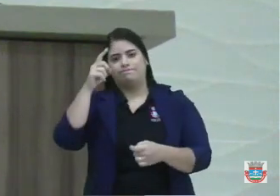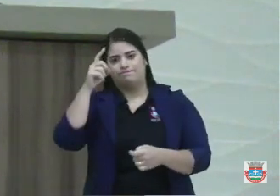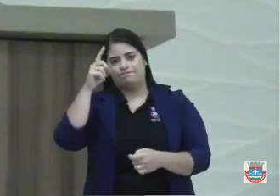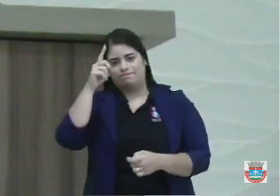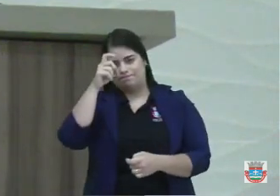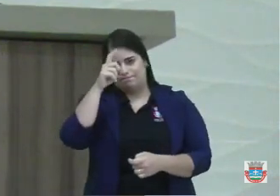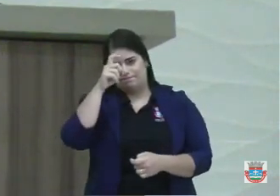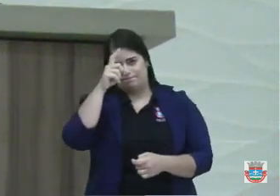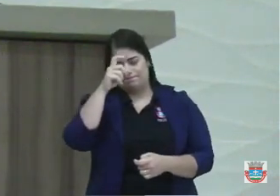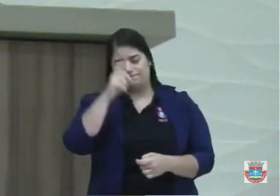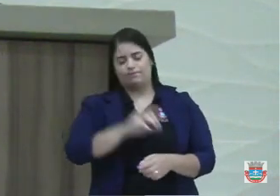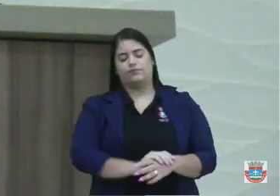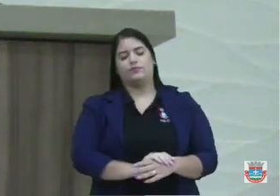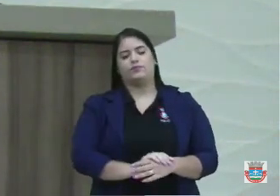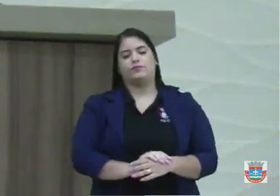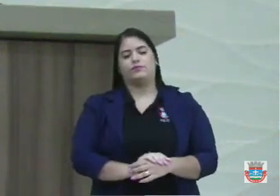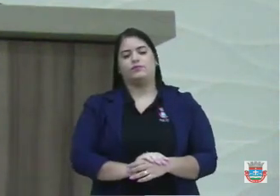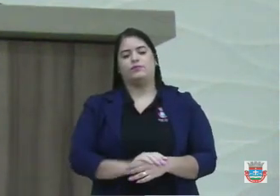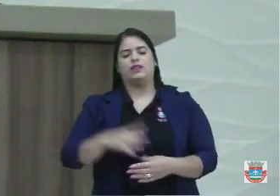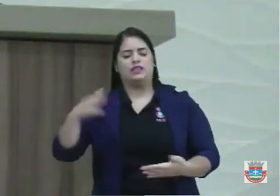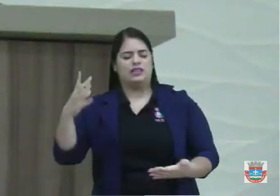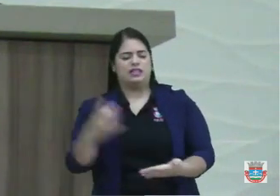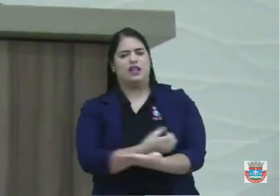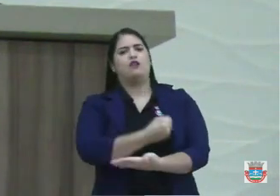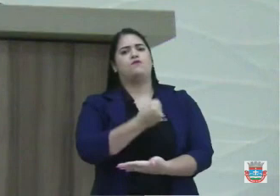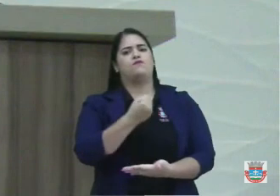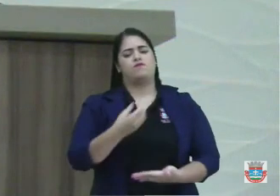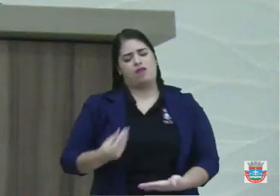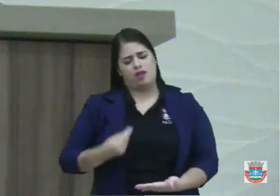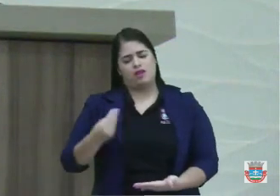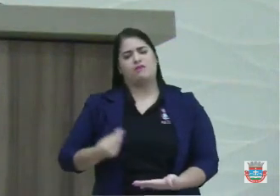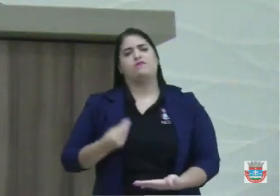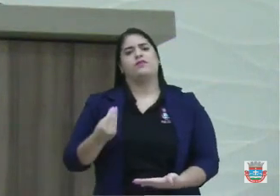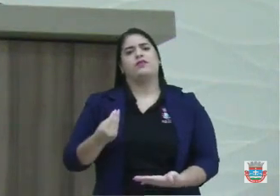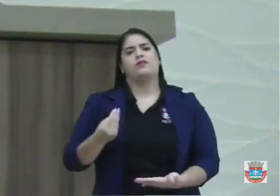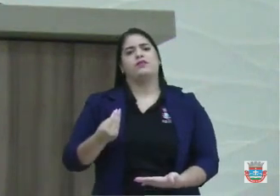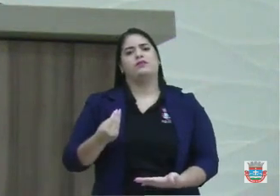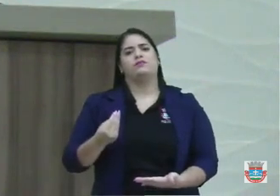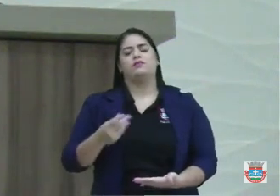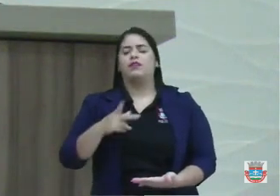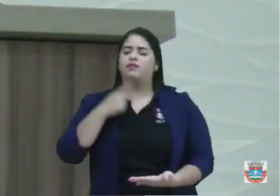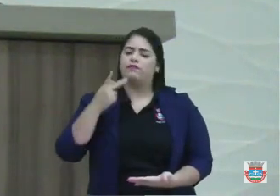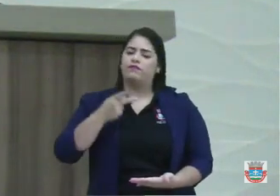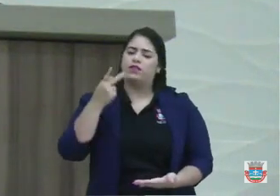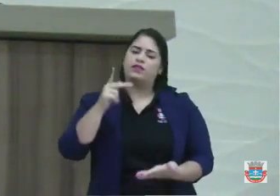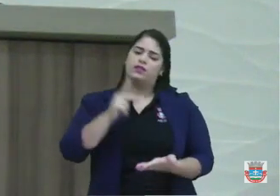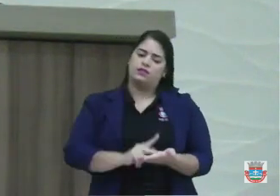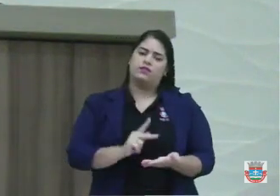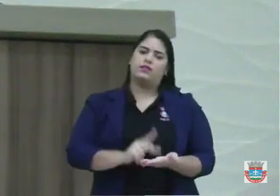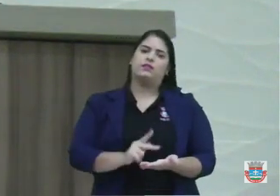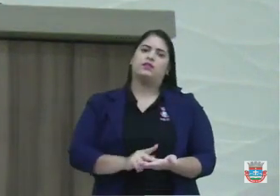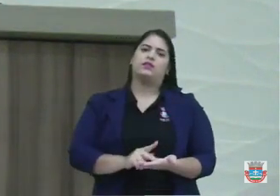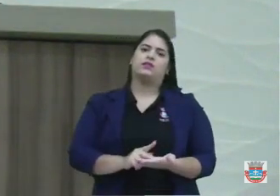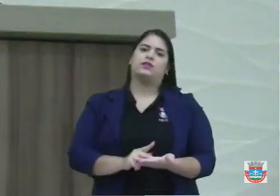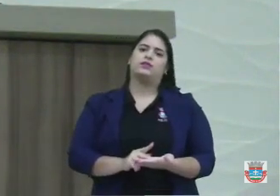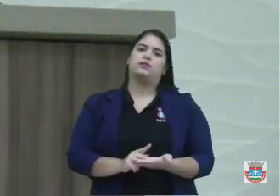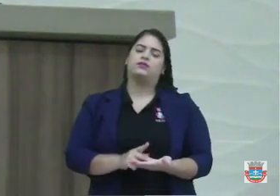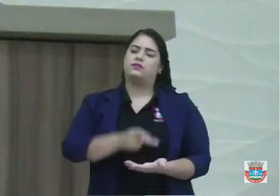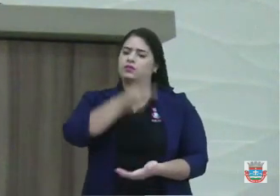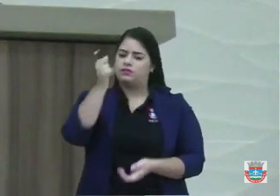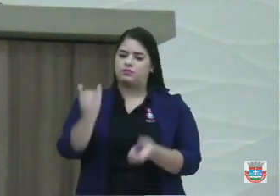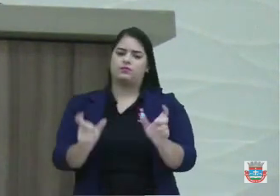coragem para que caminhamos em direção e fazendo o melhor, falando a verdade e passando para as pessoas